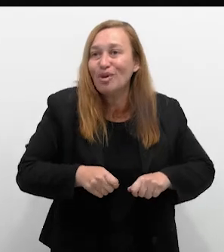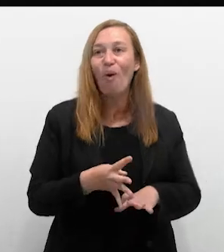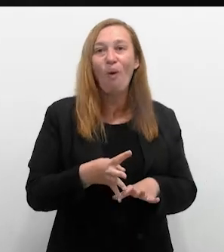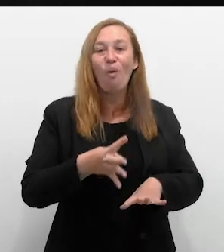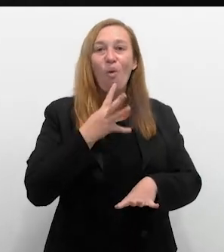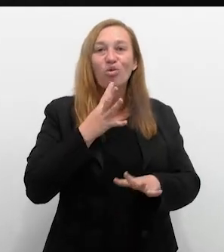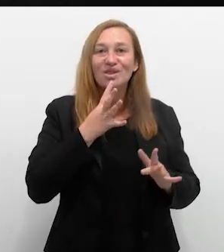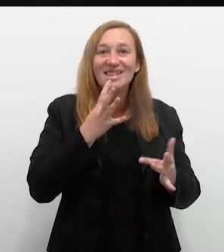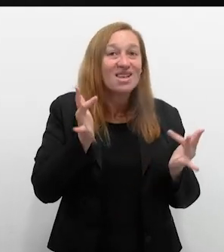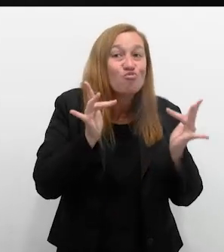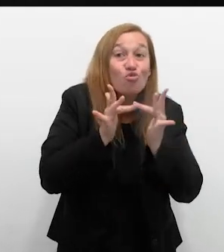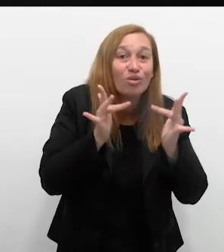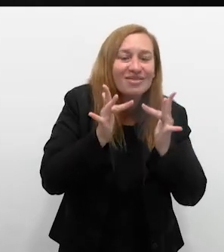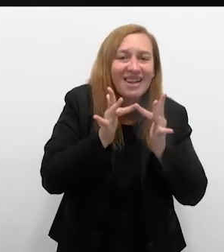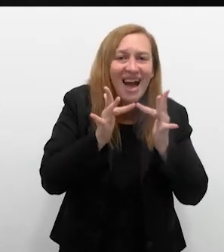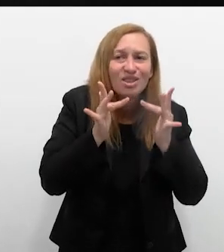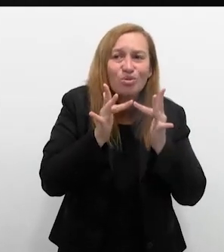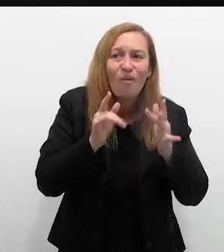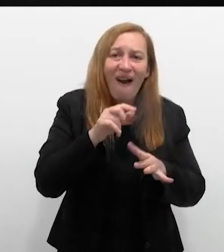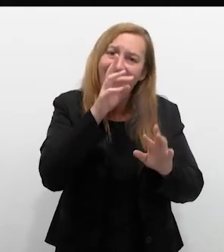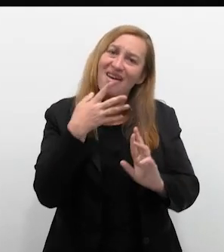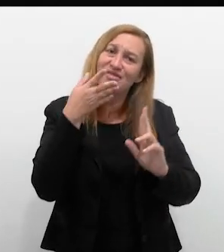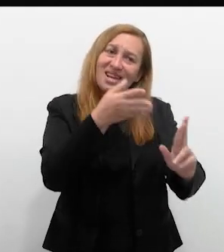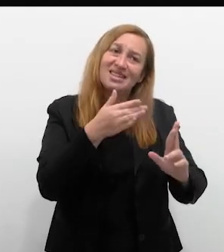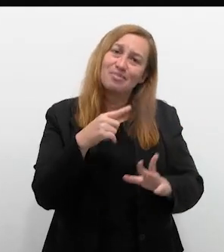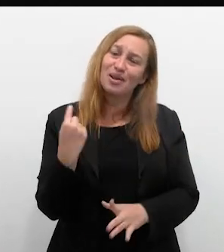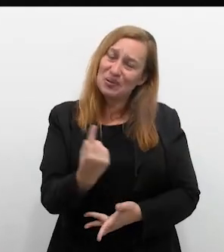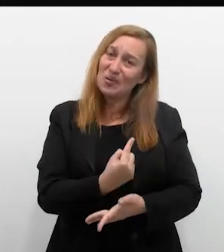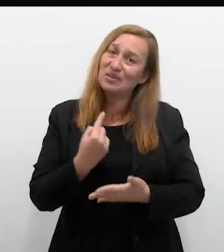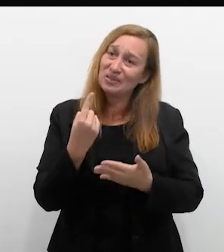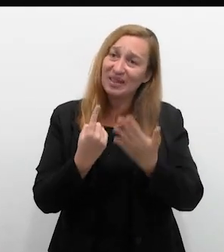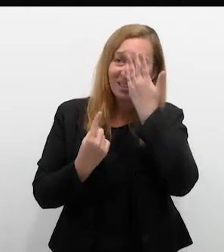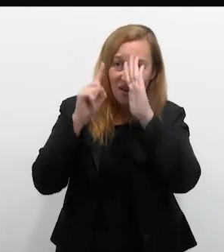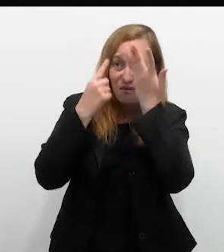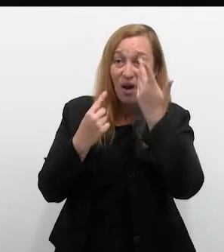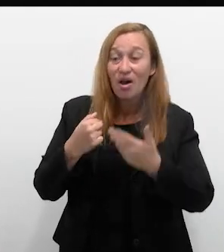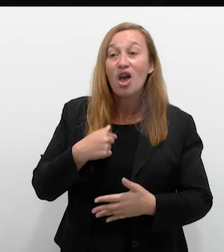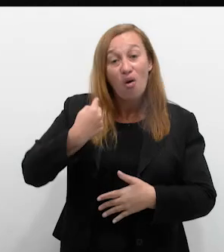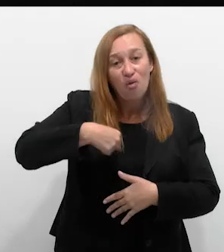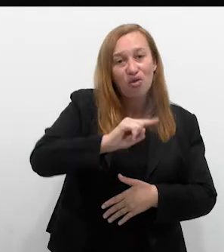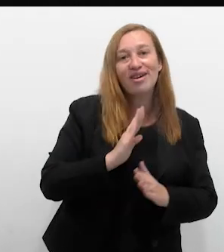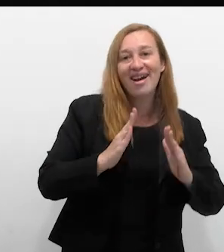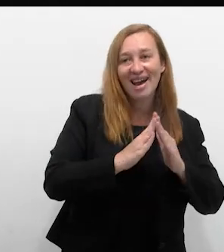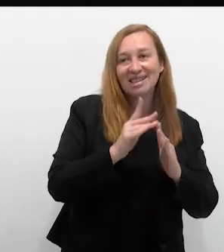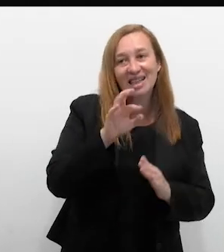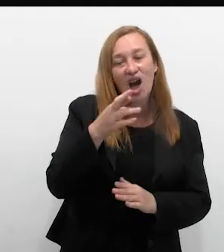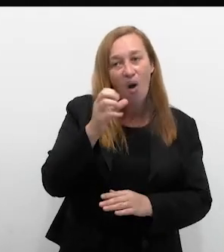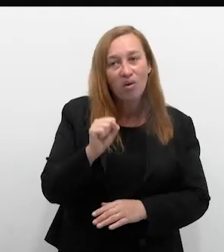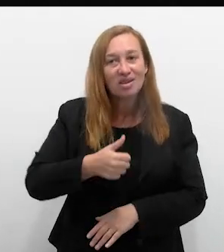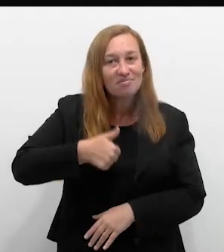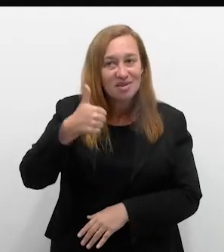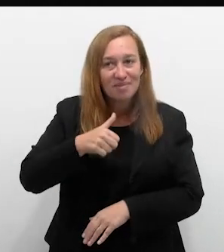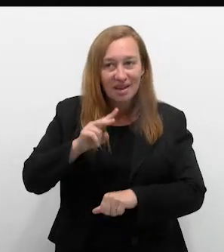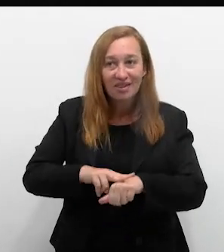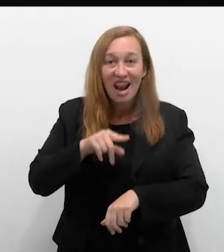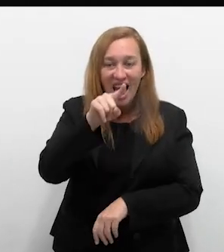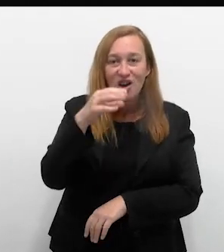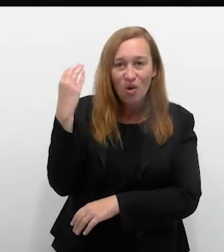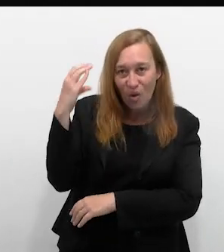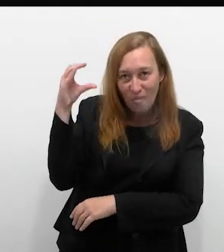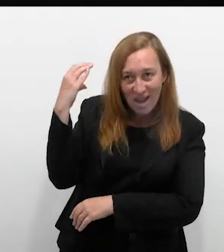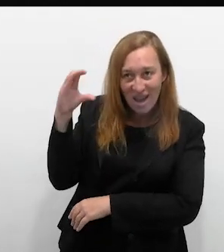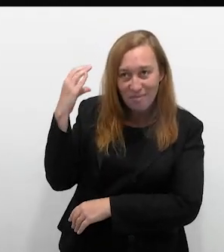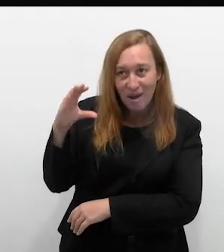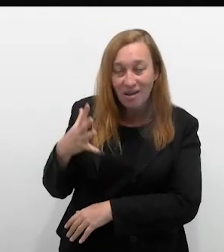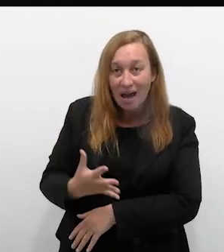tendo a possibilidade de ter contato direto com uma referência para todos nós, né? E aí eu me lembro que eu fui até a casa da Rosa pela primeira